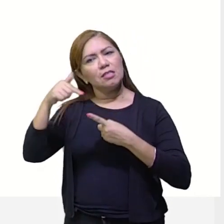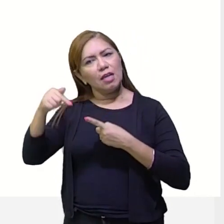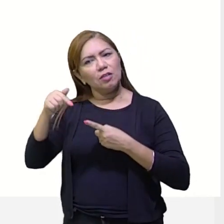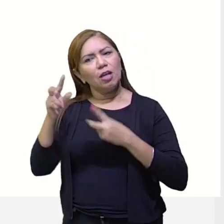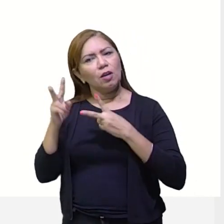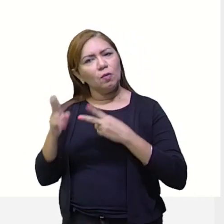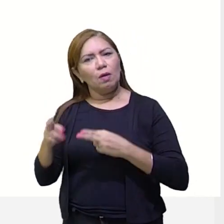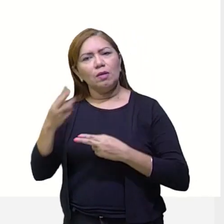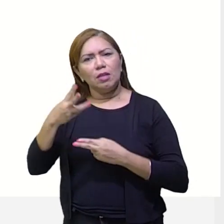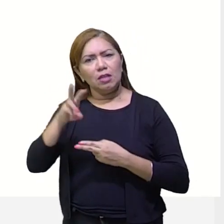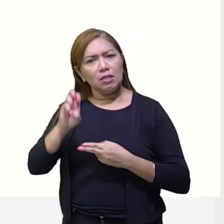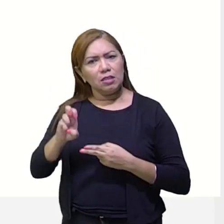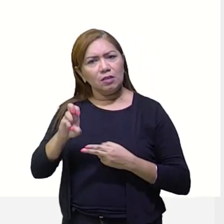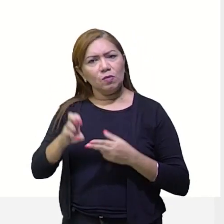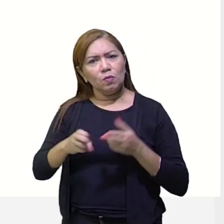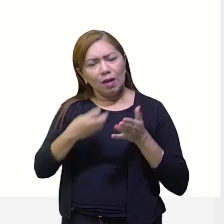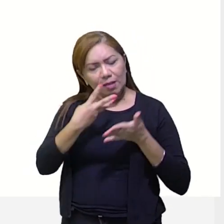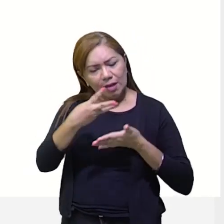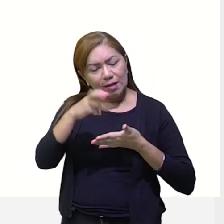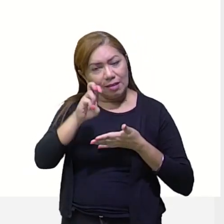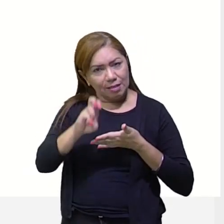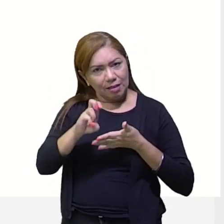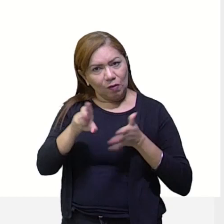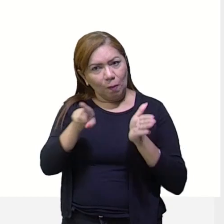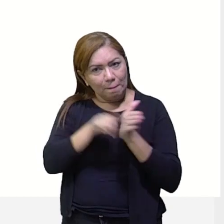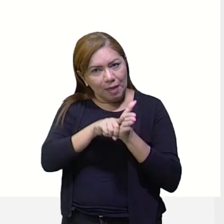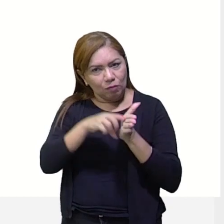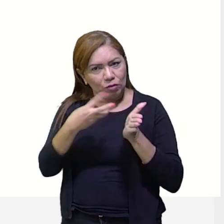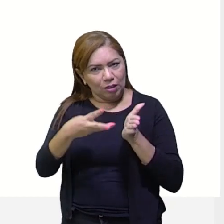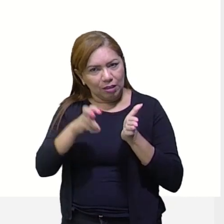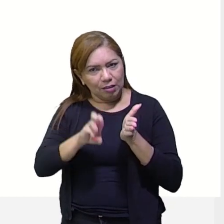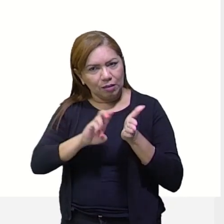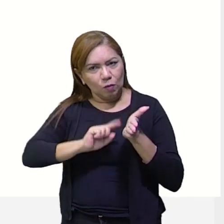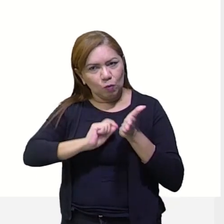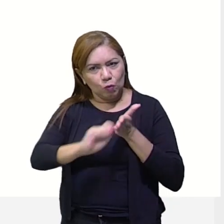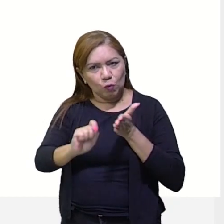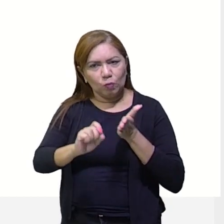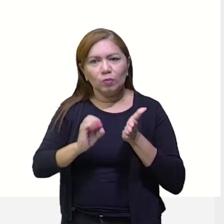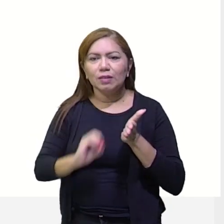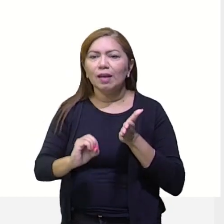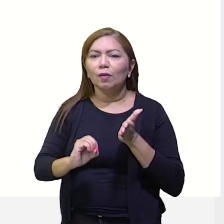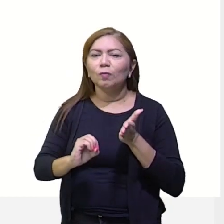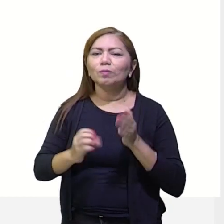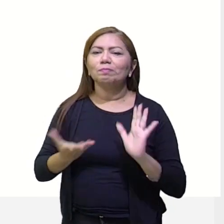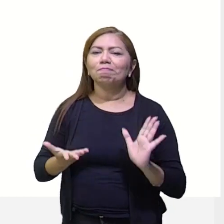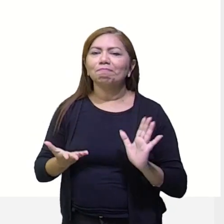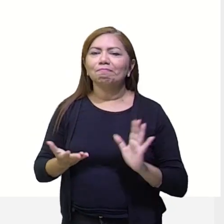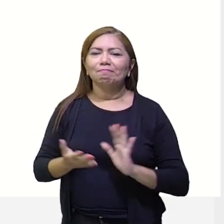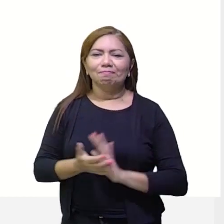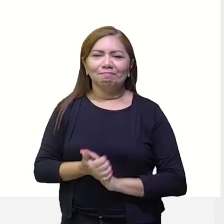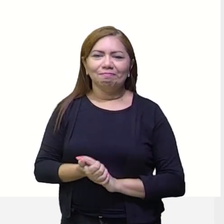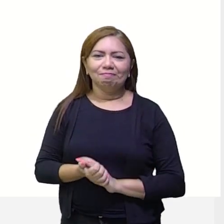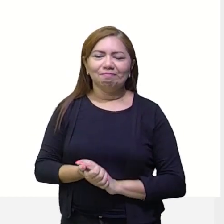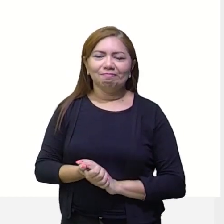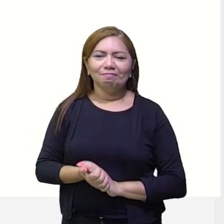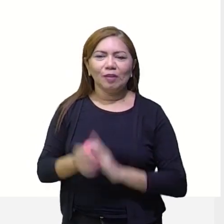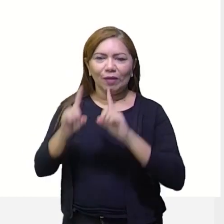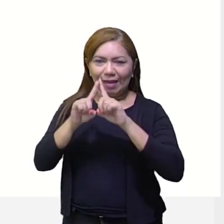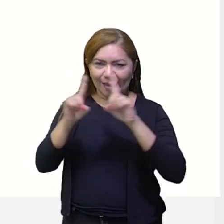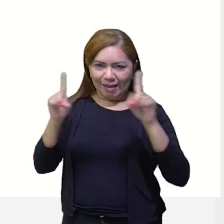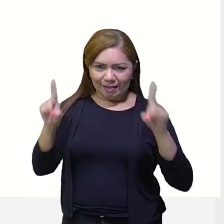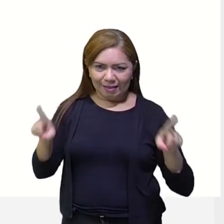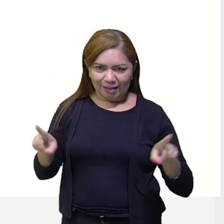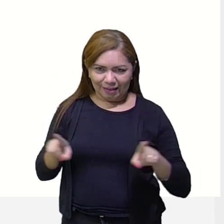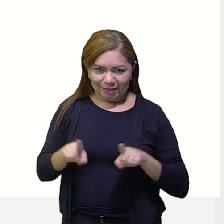menos 35 vale quanto? 0. Muito bem, então o que eu posso comprovar? Que essa relação,